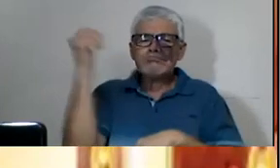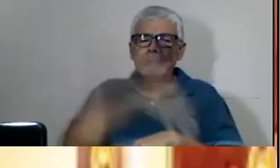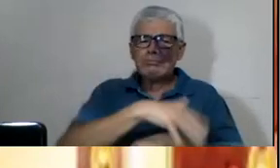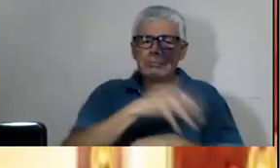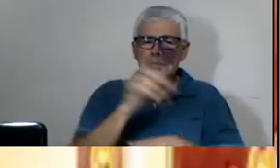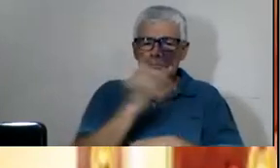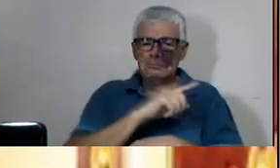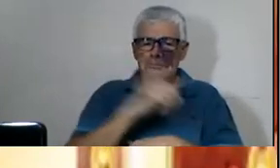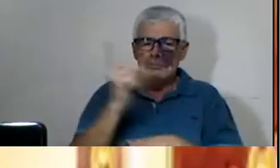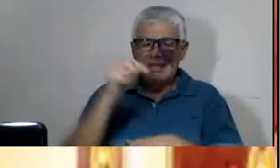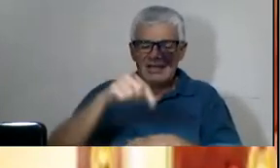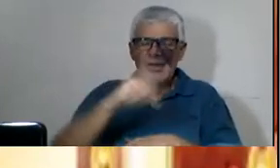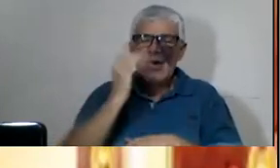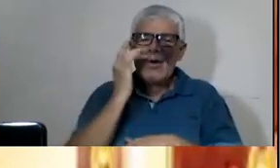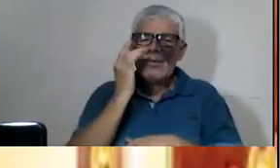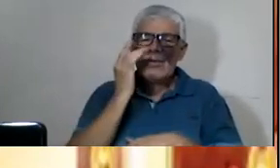Isso aí.